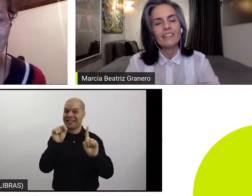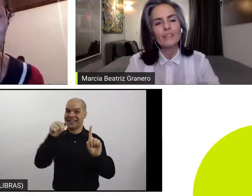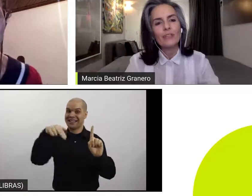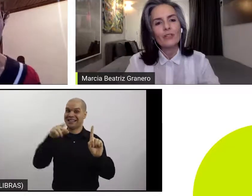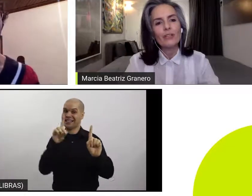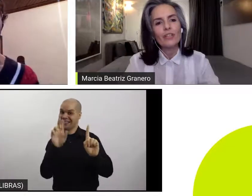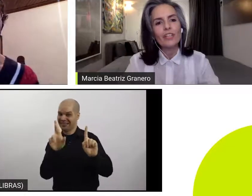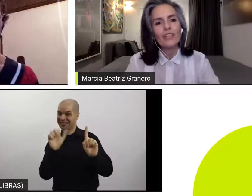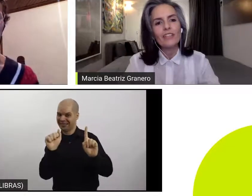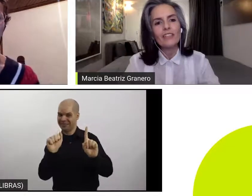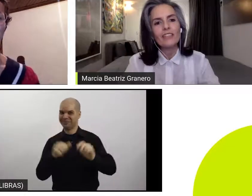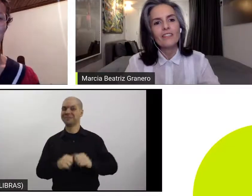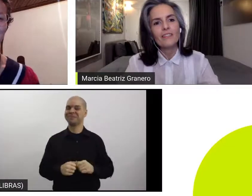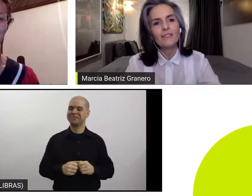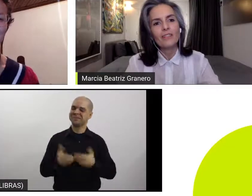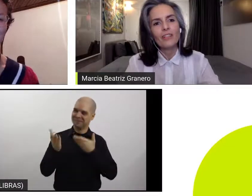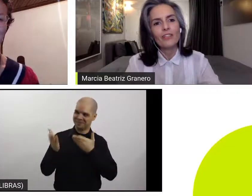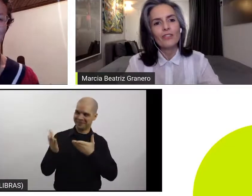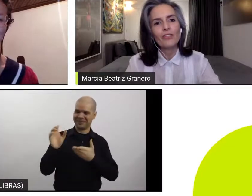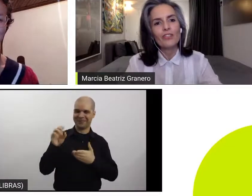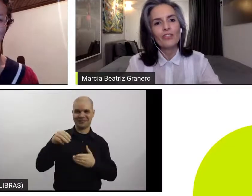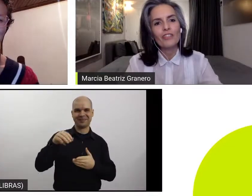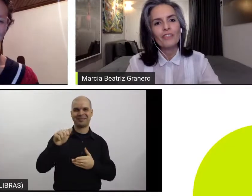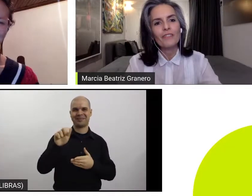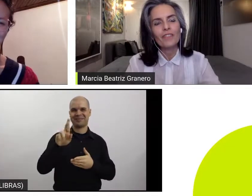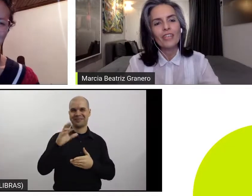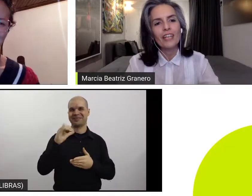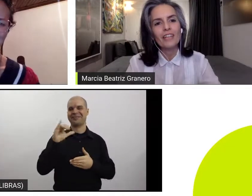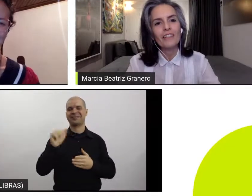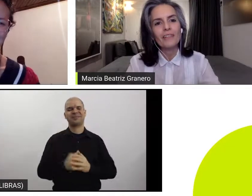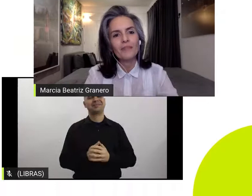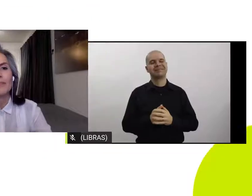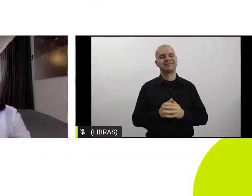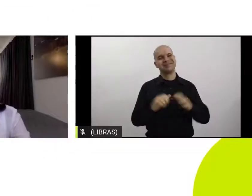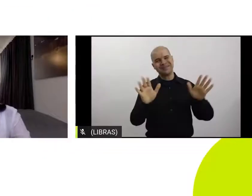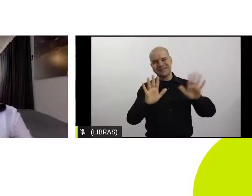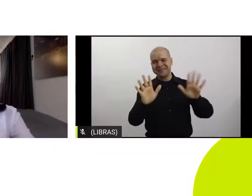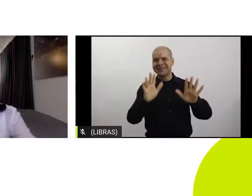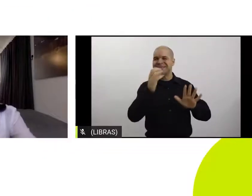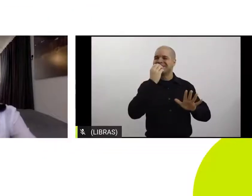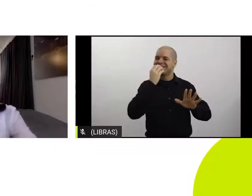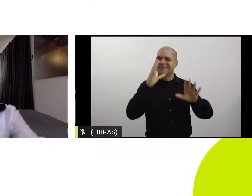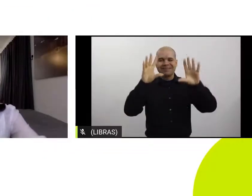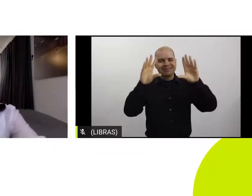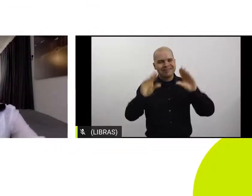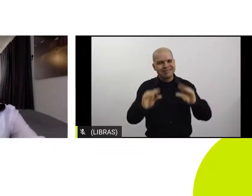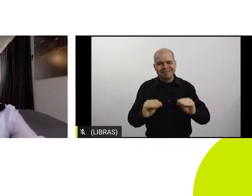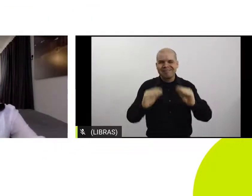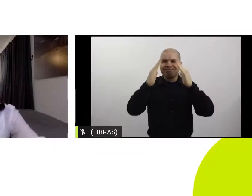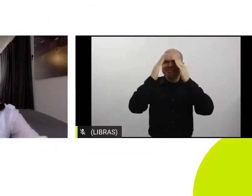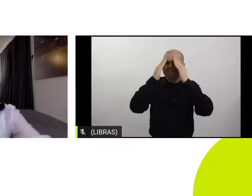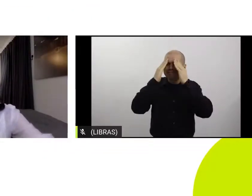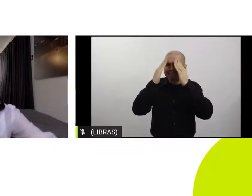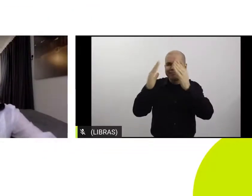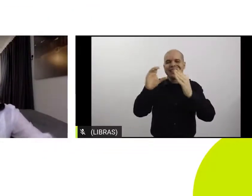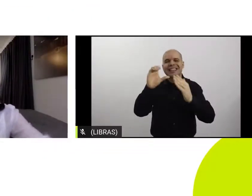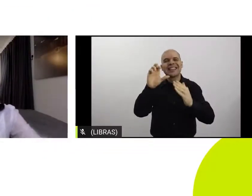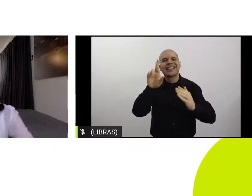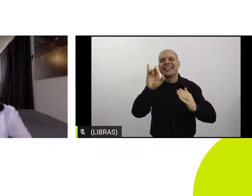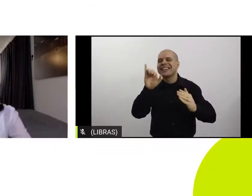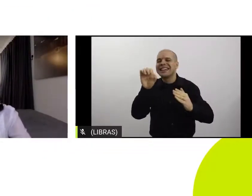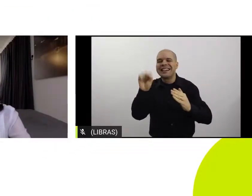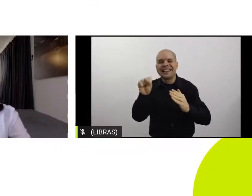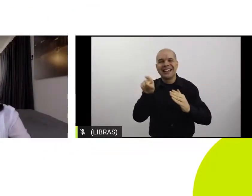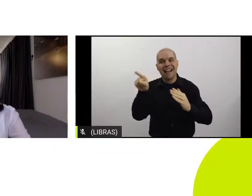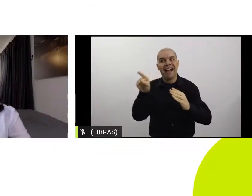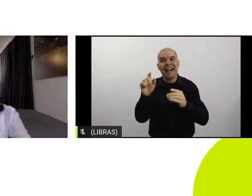Márcia, conversa Oi, toda. Cris. Boa noite. Obrigada. Obrigada por apresentar. Você já falou um